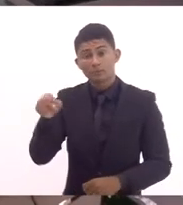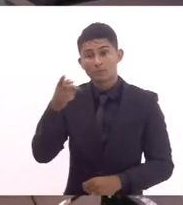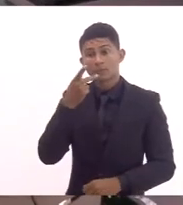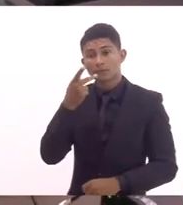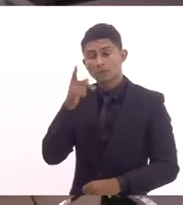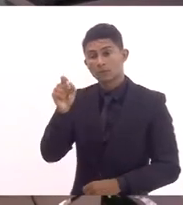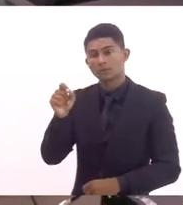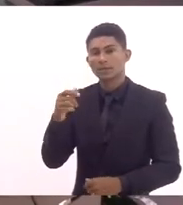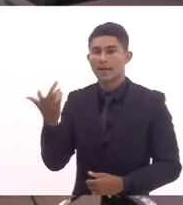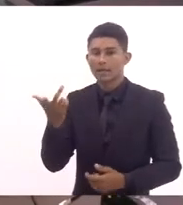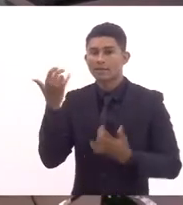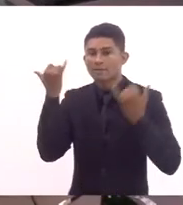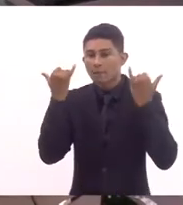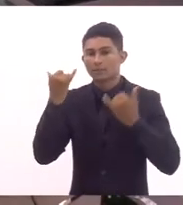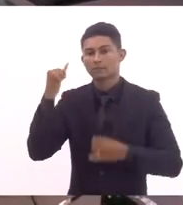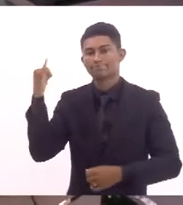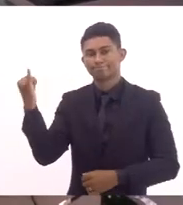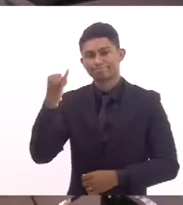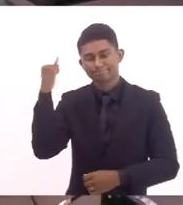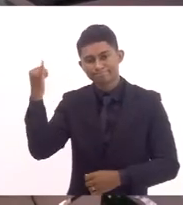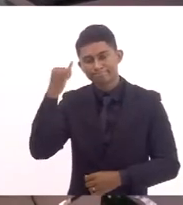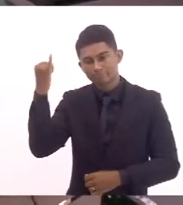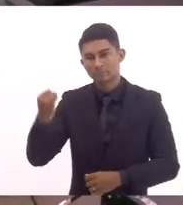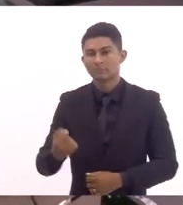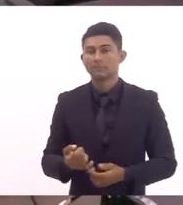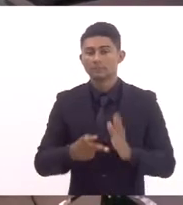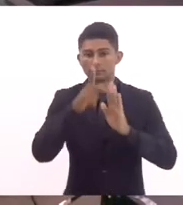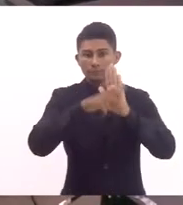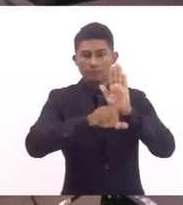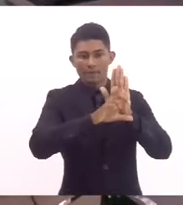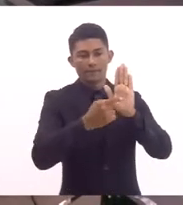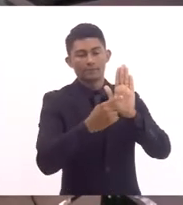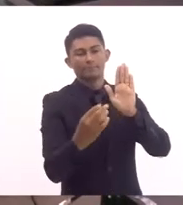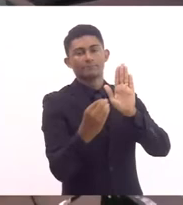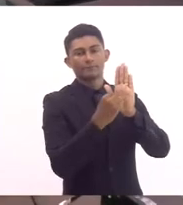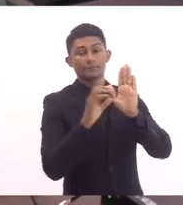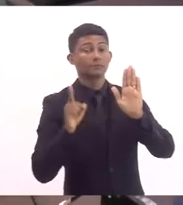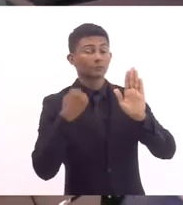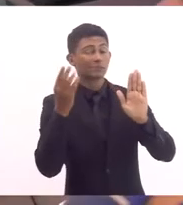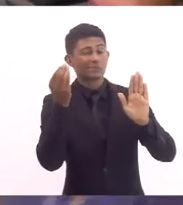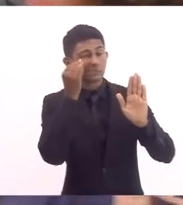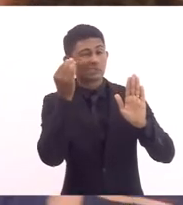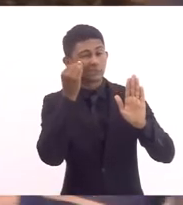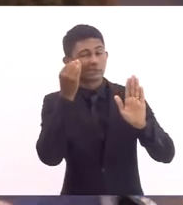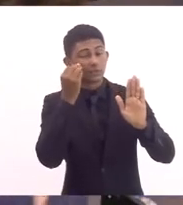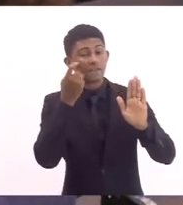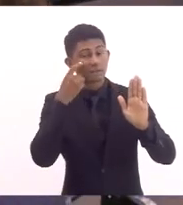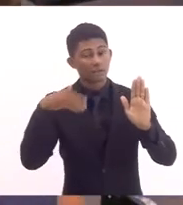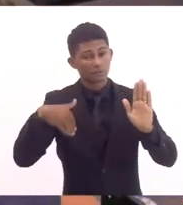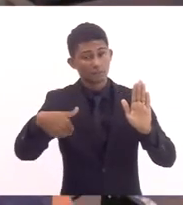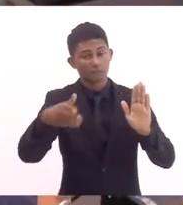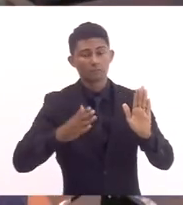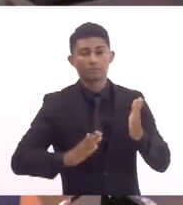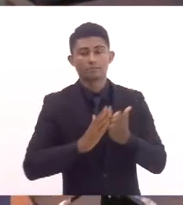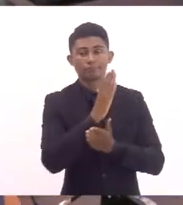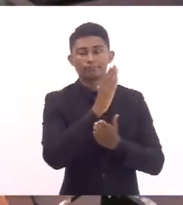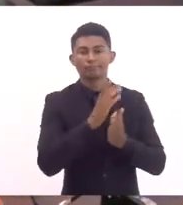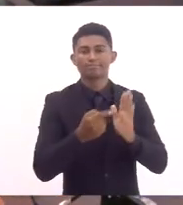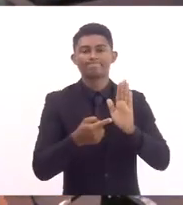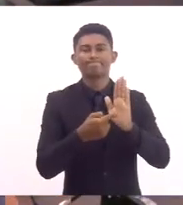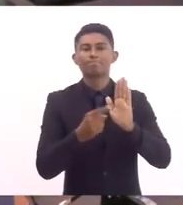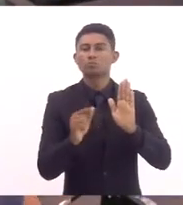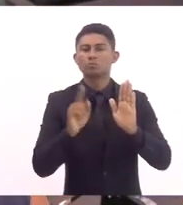levantou da importância dos dados e consta nesse projeto que a gente está tentando aprovar sobre a